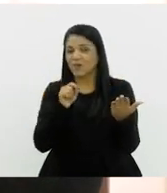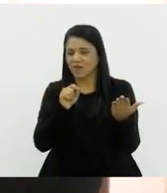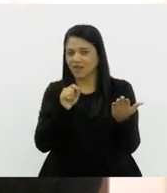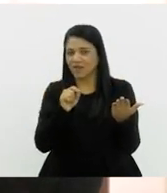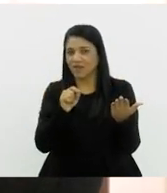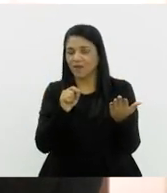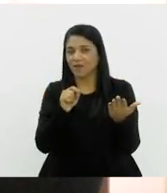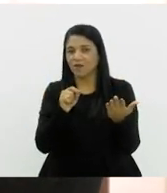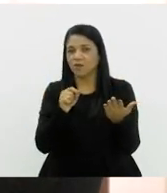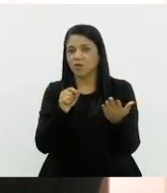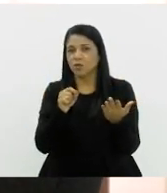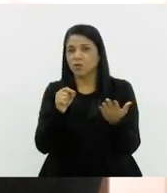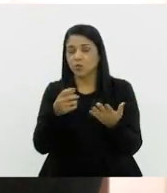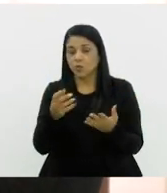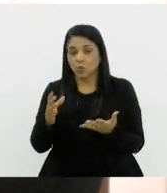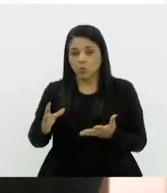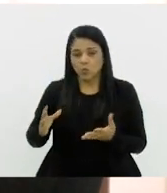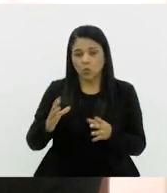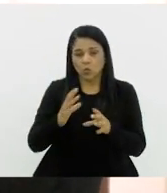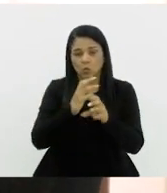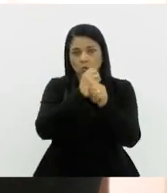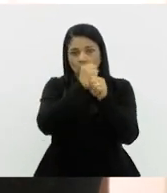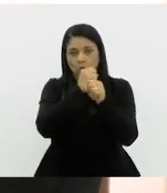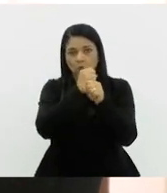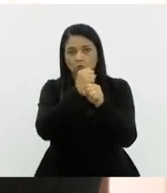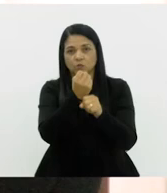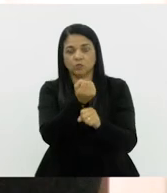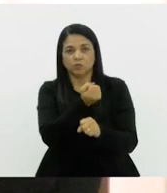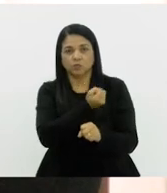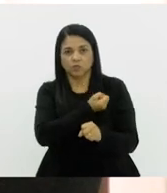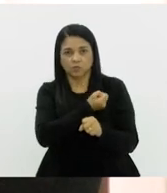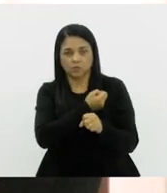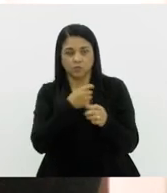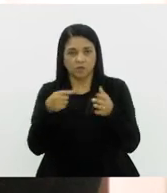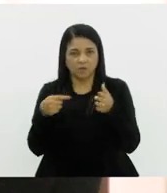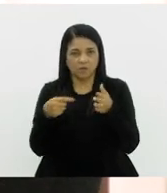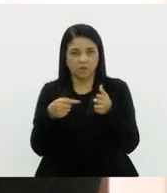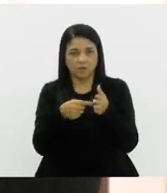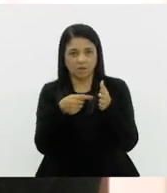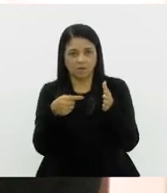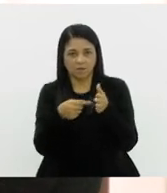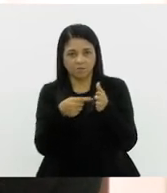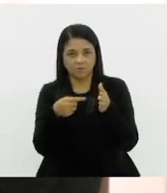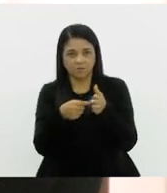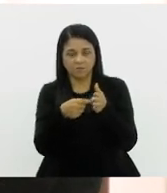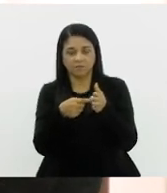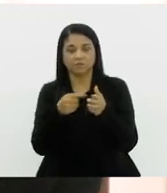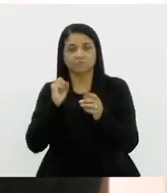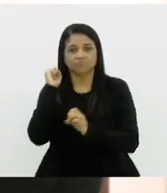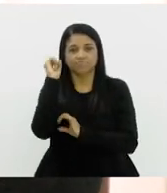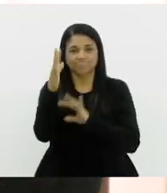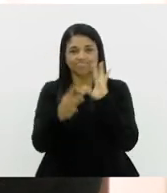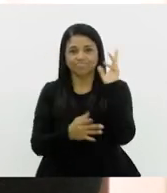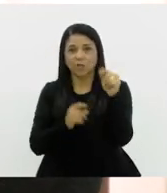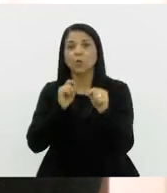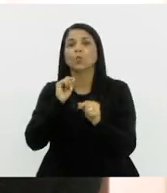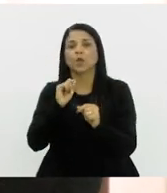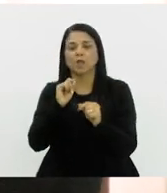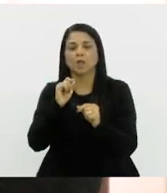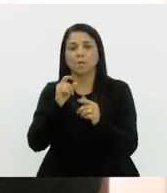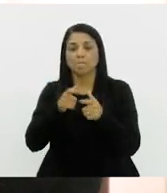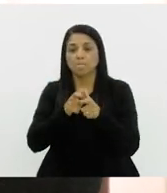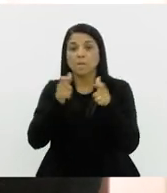maior número de reclamações, doutor Suyama, da Secretaria de Meio Ambiente, capa do Globo, era de barulho.